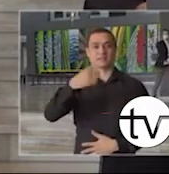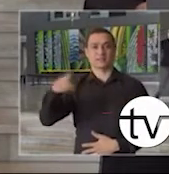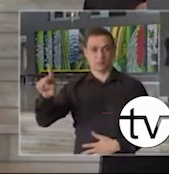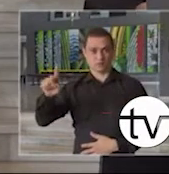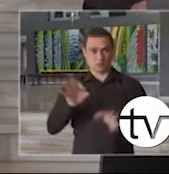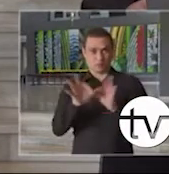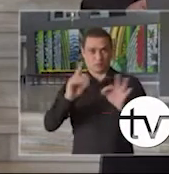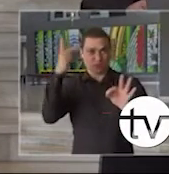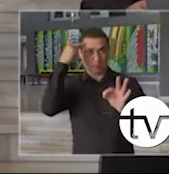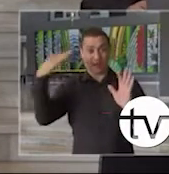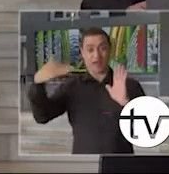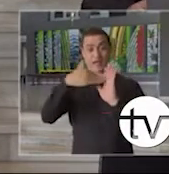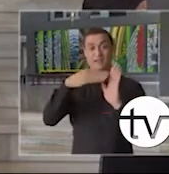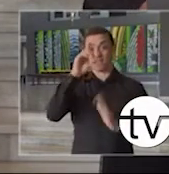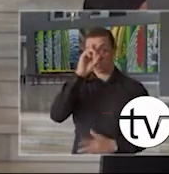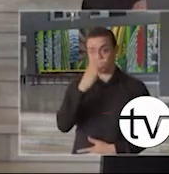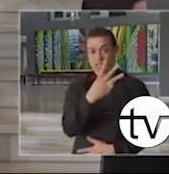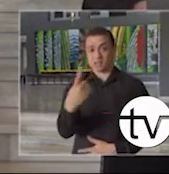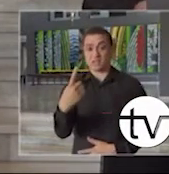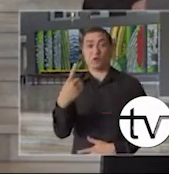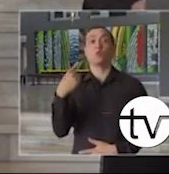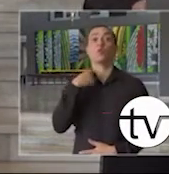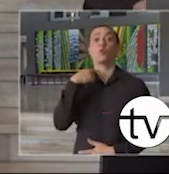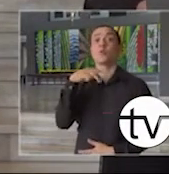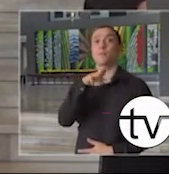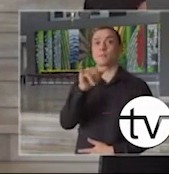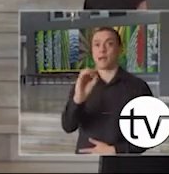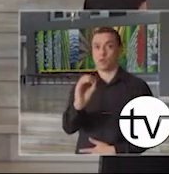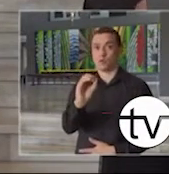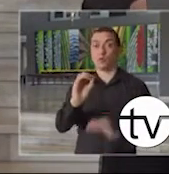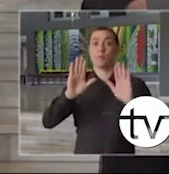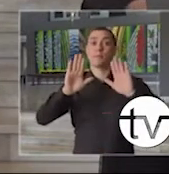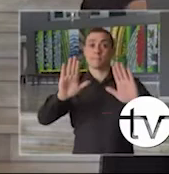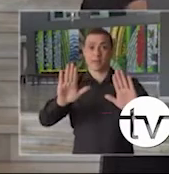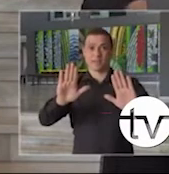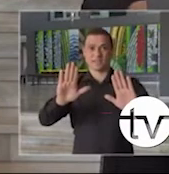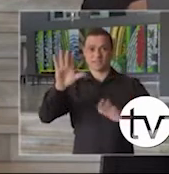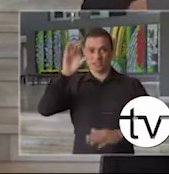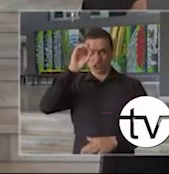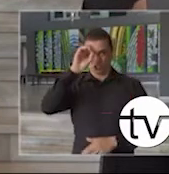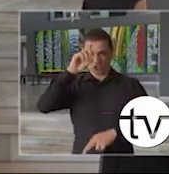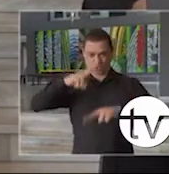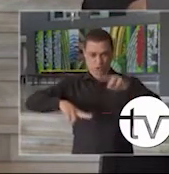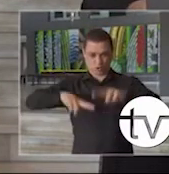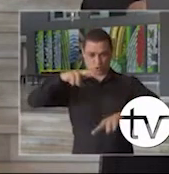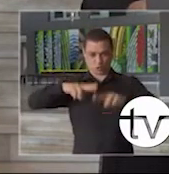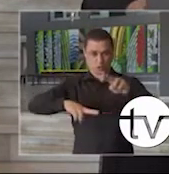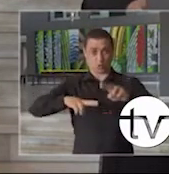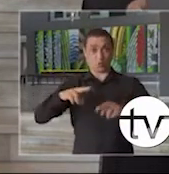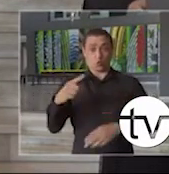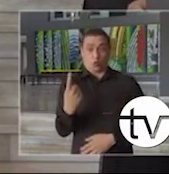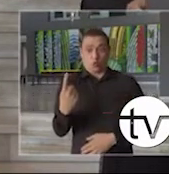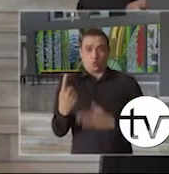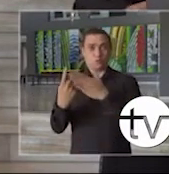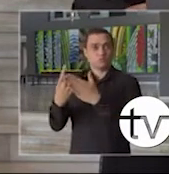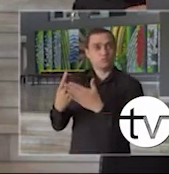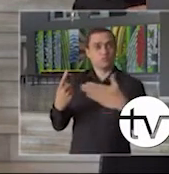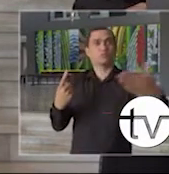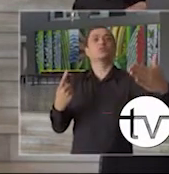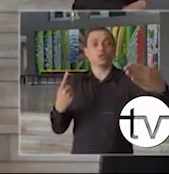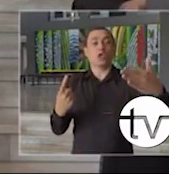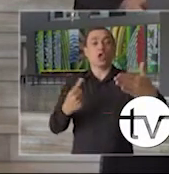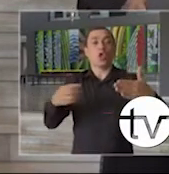o dia 31 de maio Porém, a partir do dia 1º de junho inicia a nova